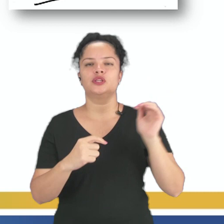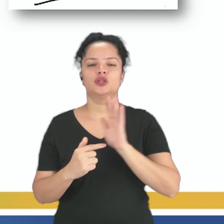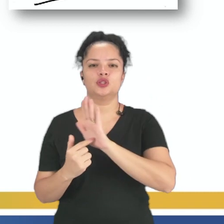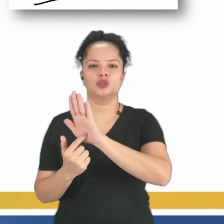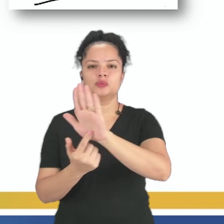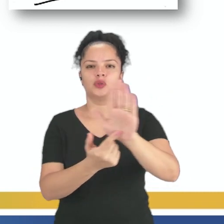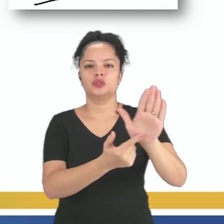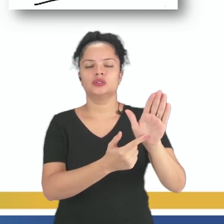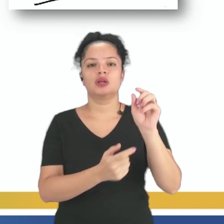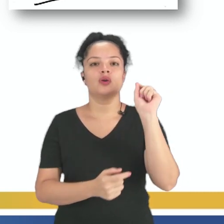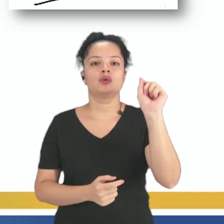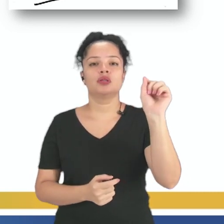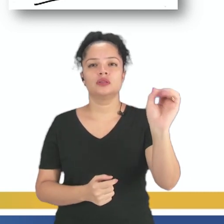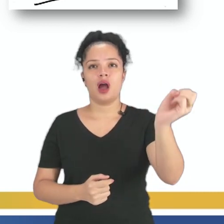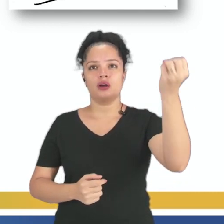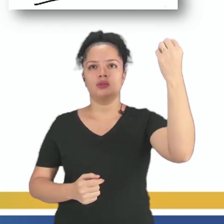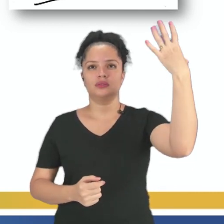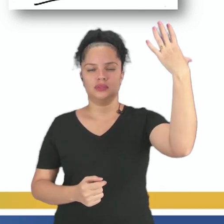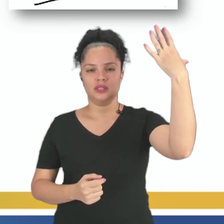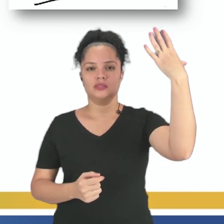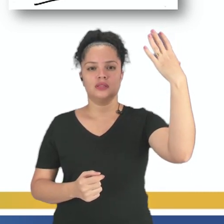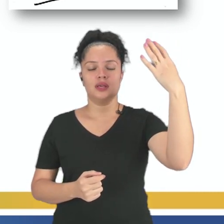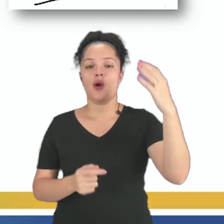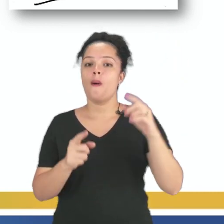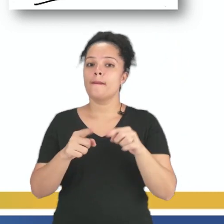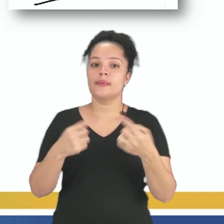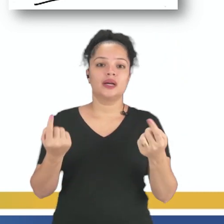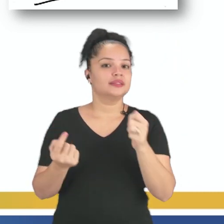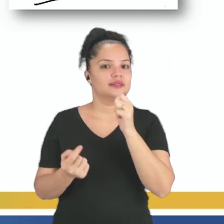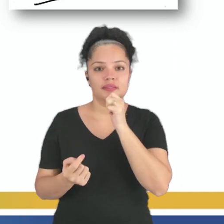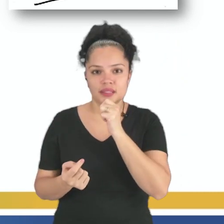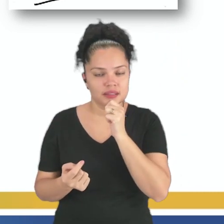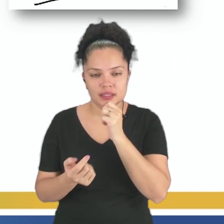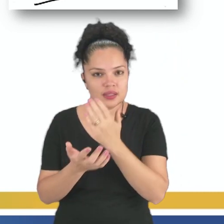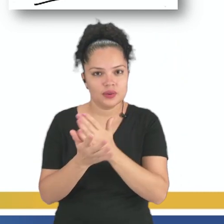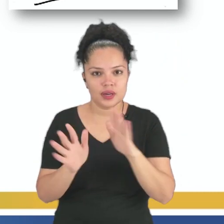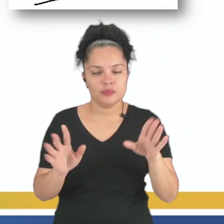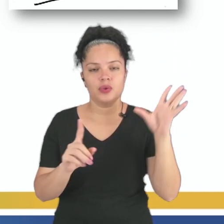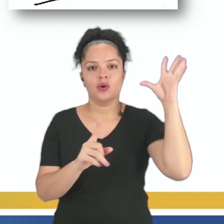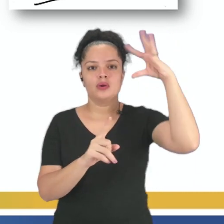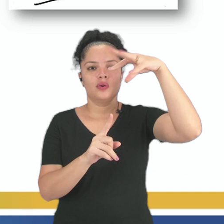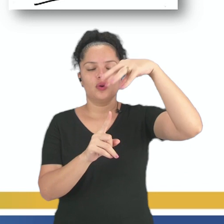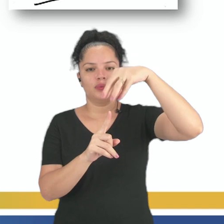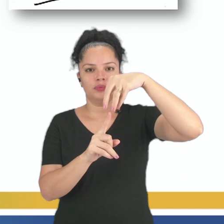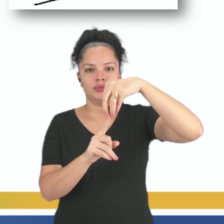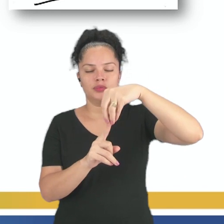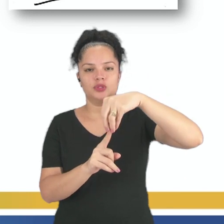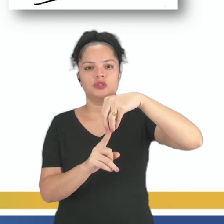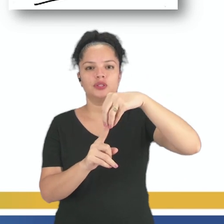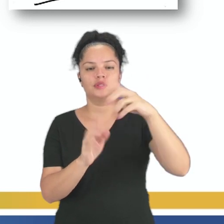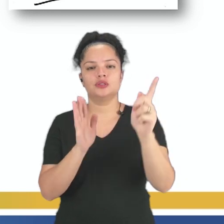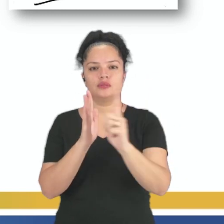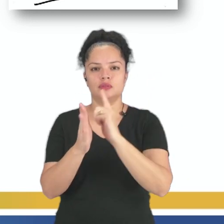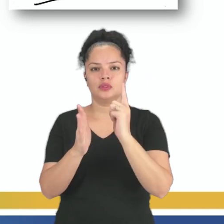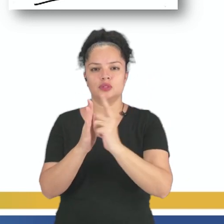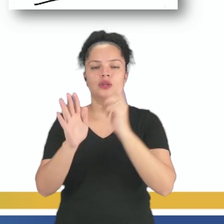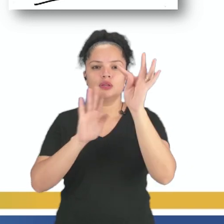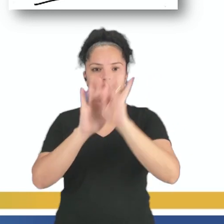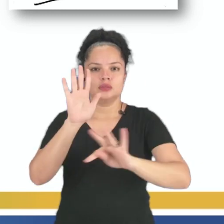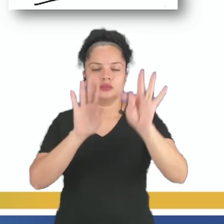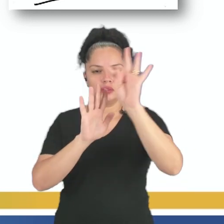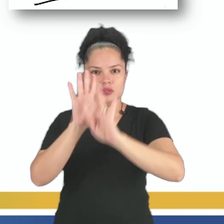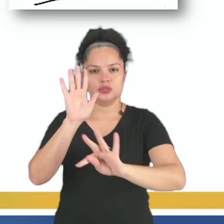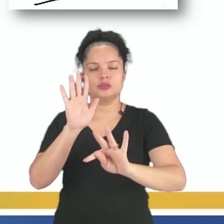fato ocorrido e totalmente acabado, já que o objetivo do gênero textual é resgate